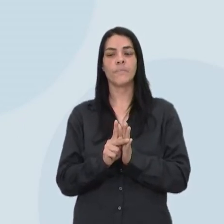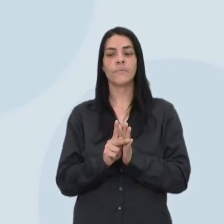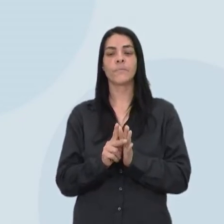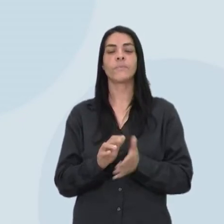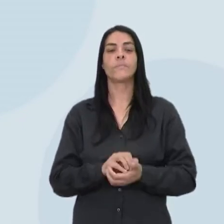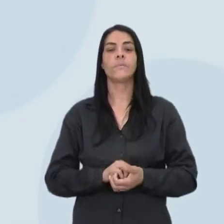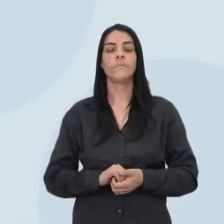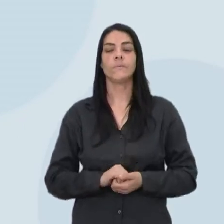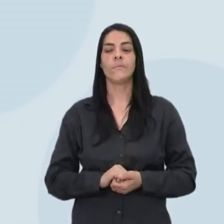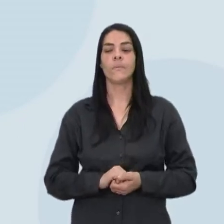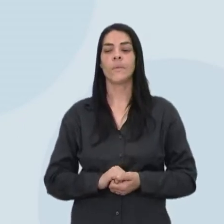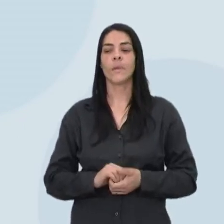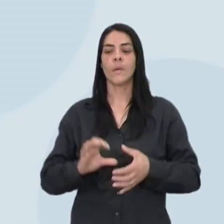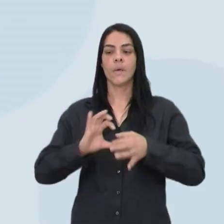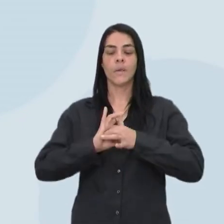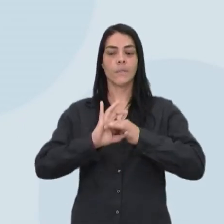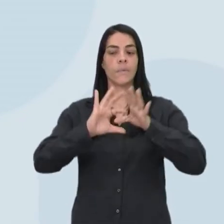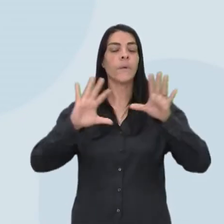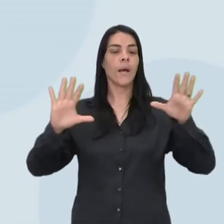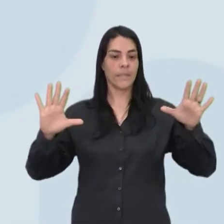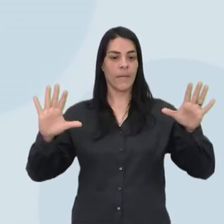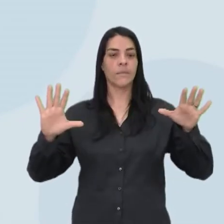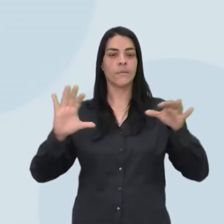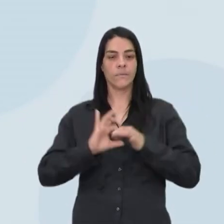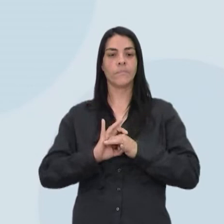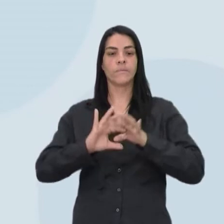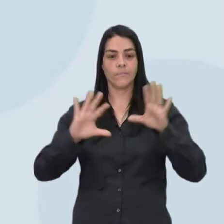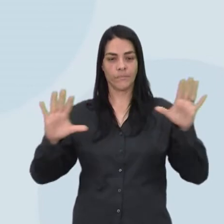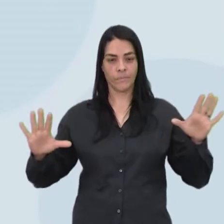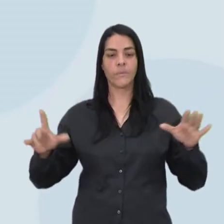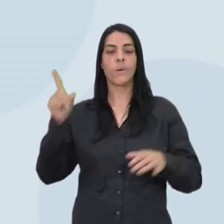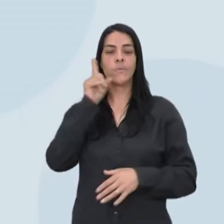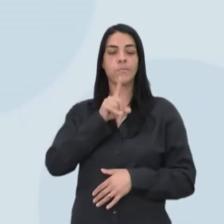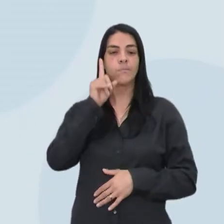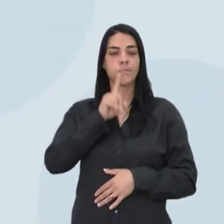Unidos ser assinada. Ela foi assinada no ano seguinte, né,